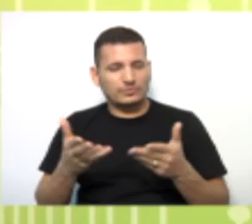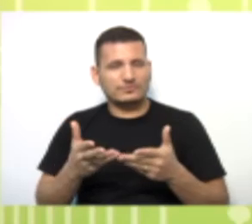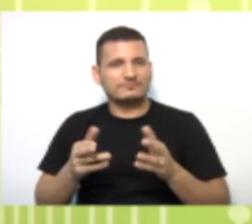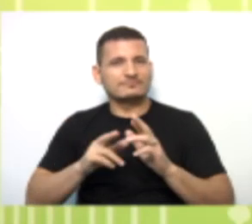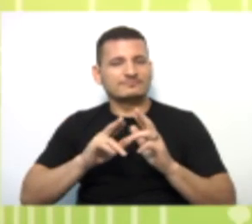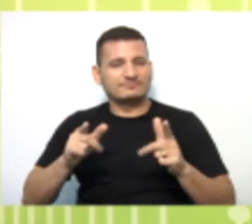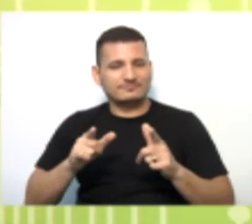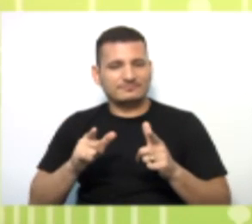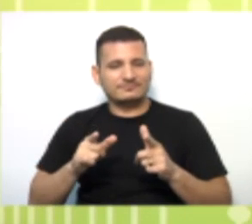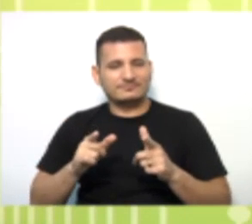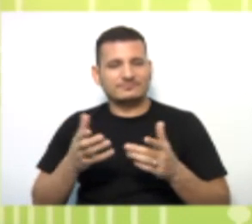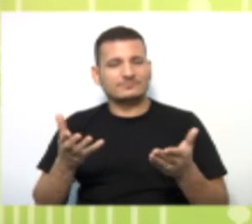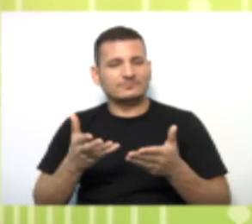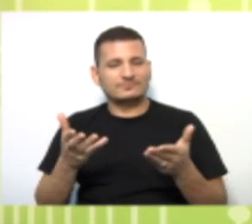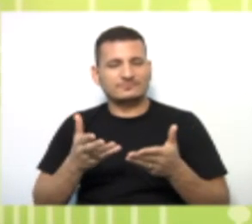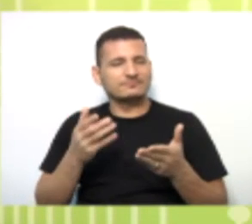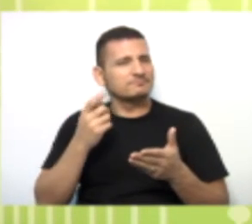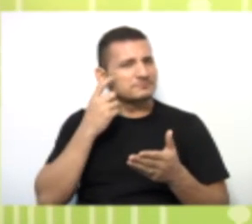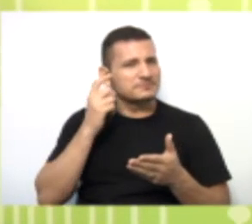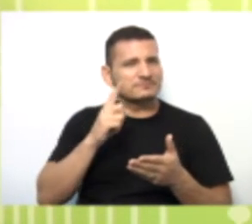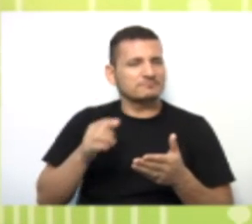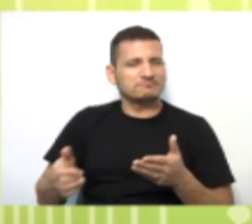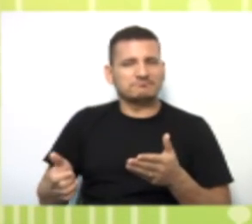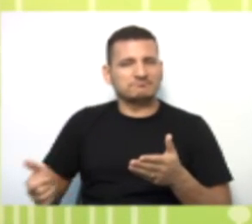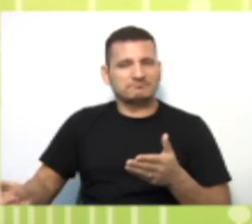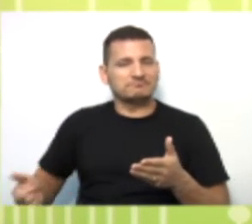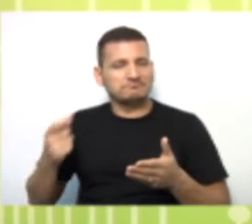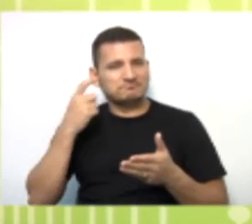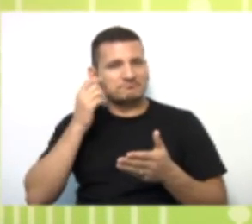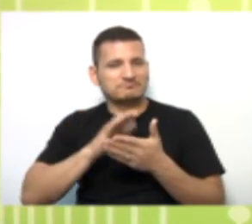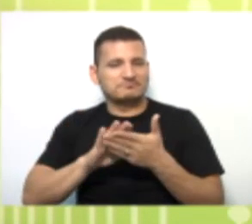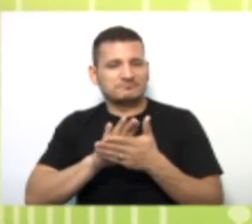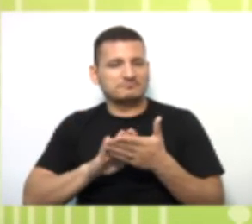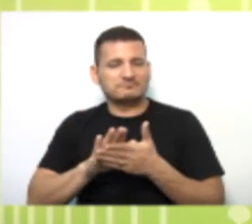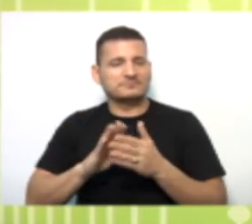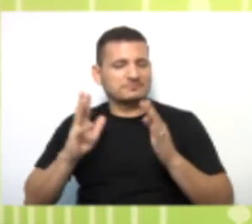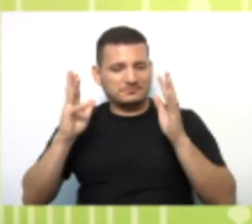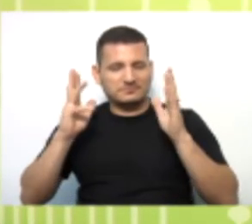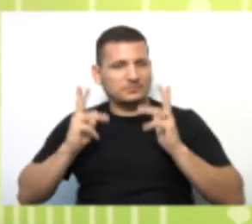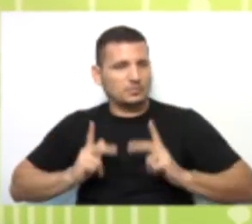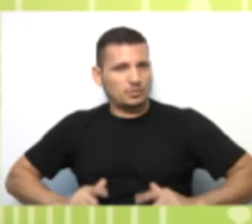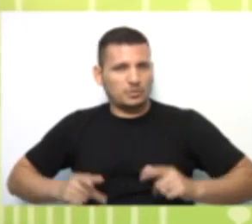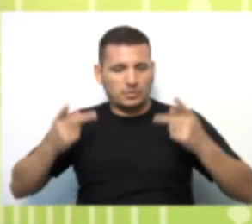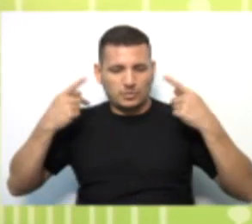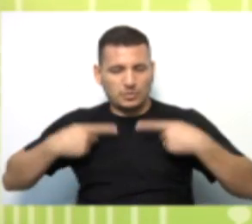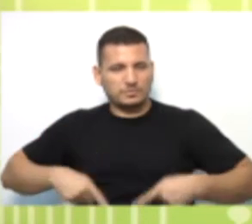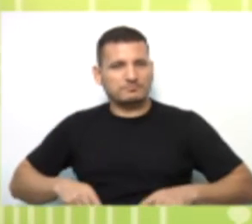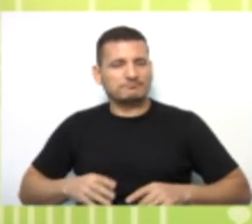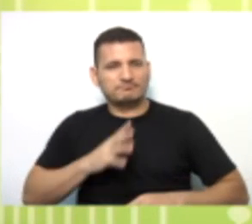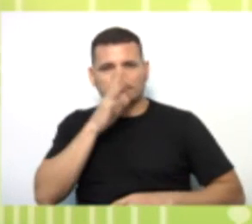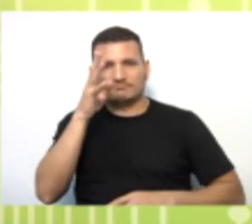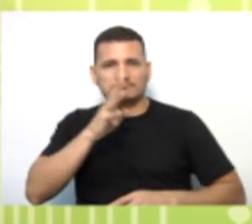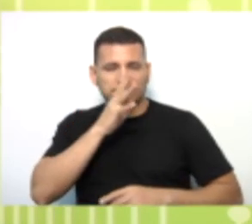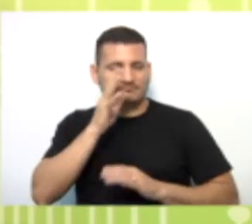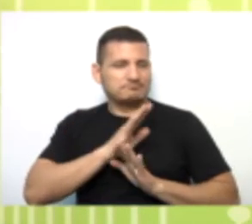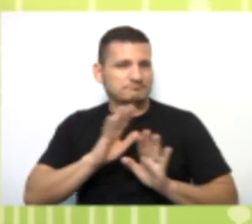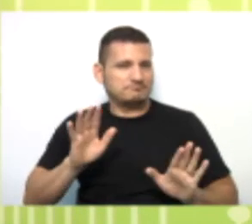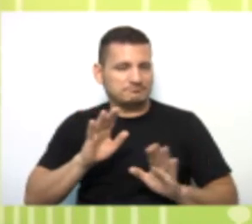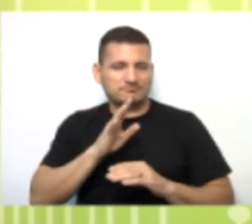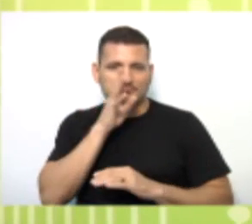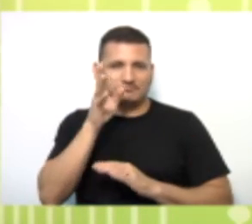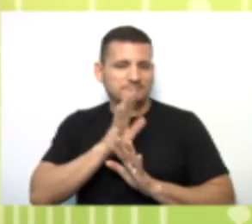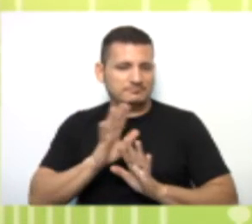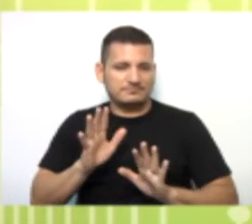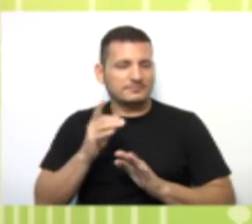diferente? Hoje a gente não pensa que tem que passar uma marcha, não pensa nada disso. Tudo isso é feito de forma automática. A gente não pensa mais